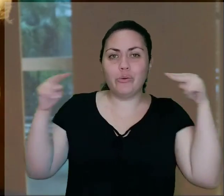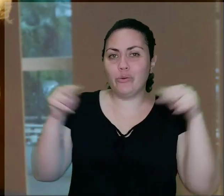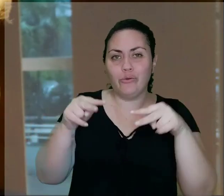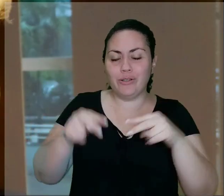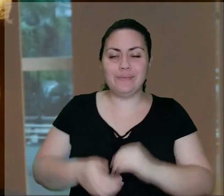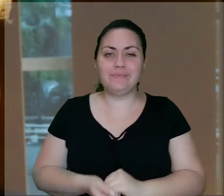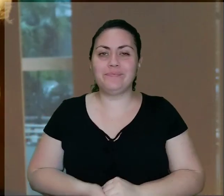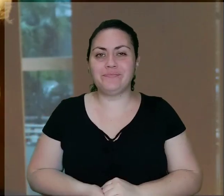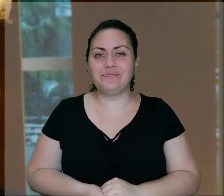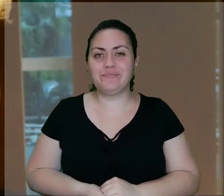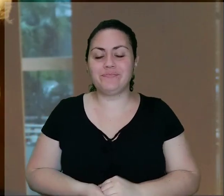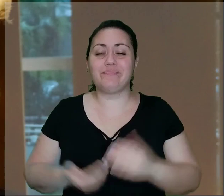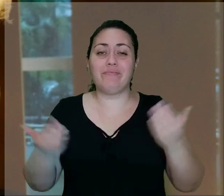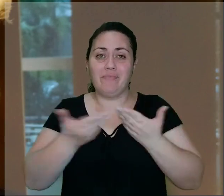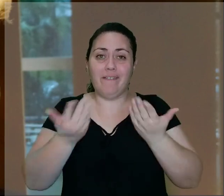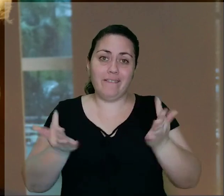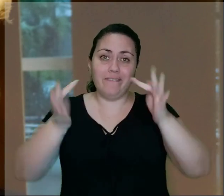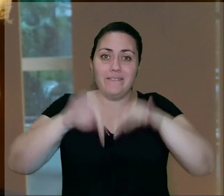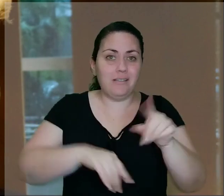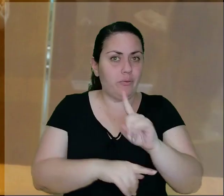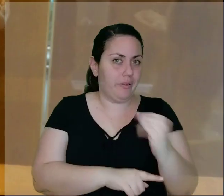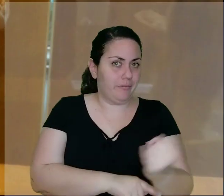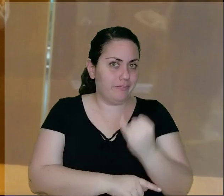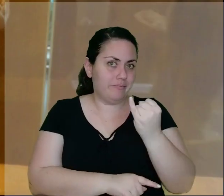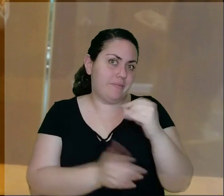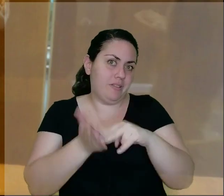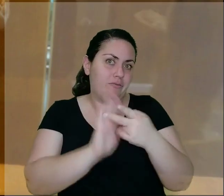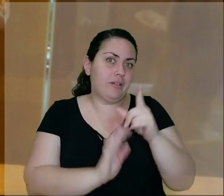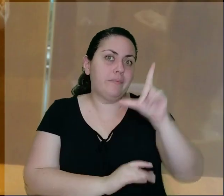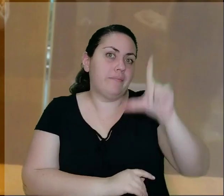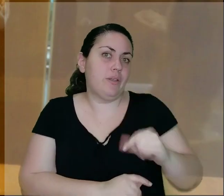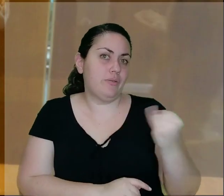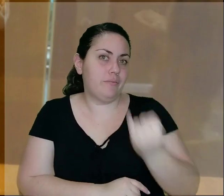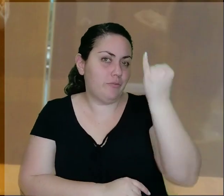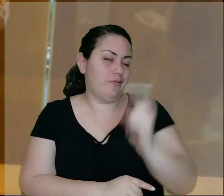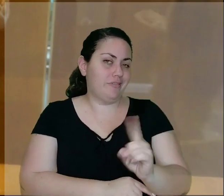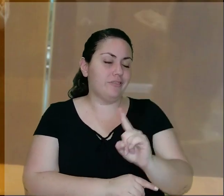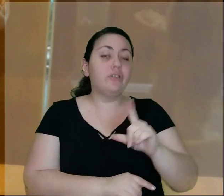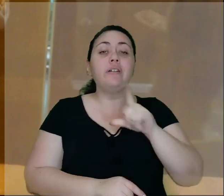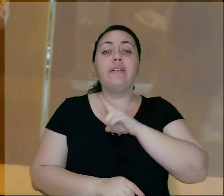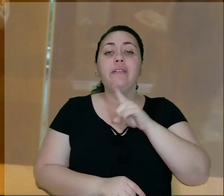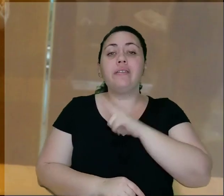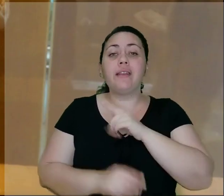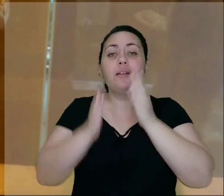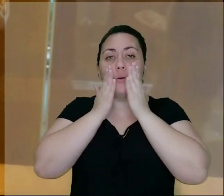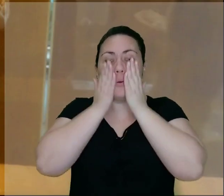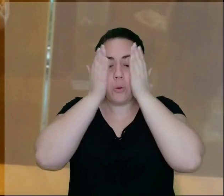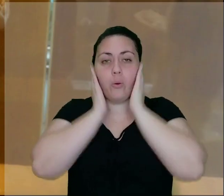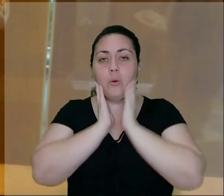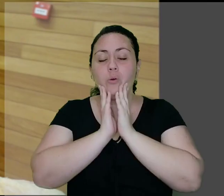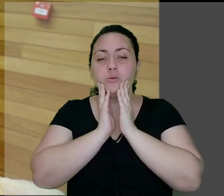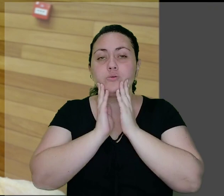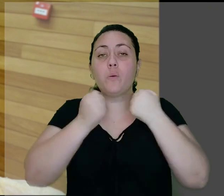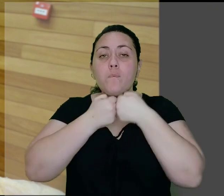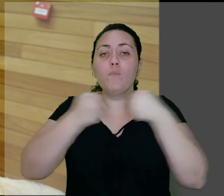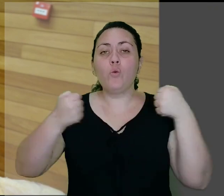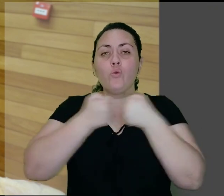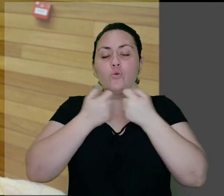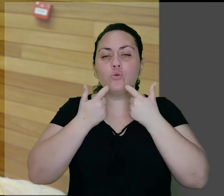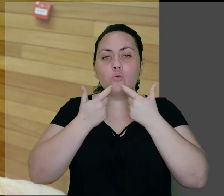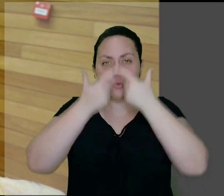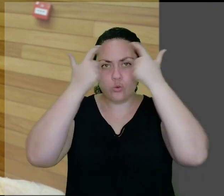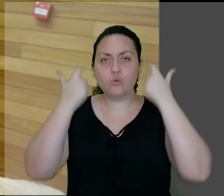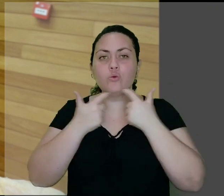Por fim, mas não menos importante, temos os músculos que revestem a face, chamados de musculatura da